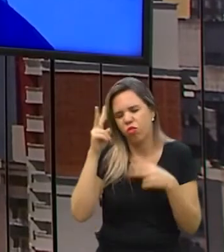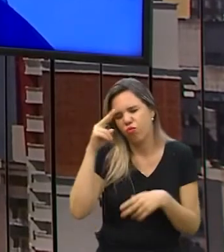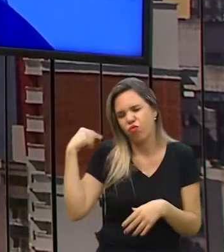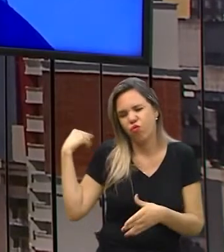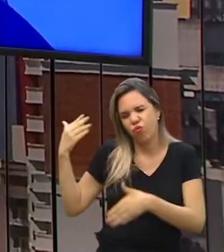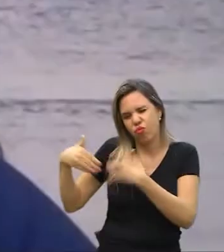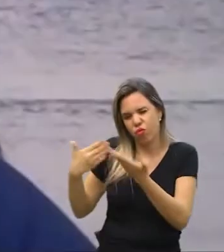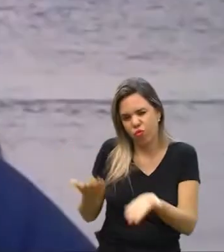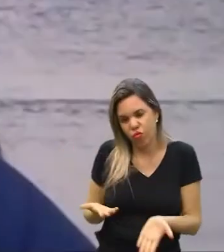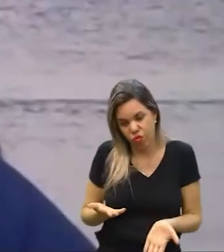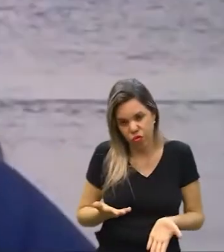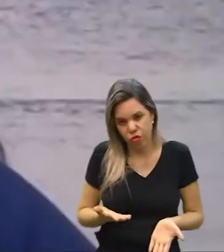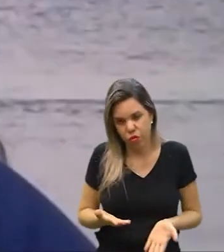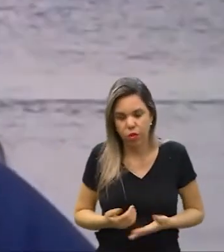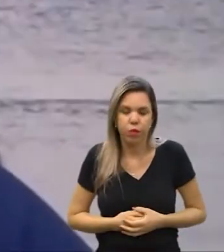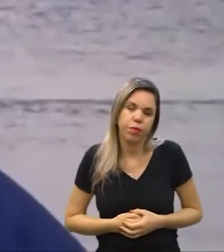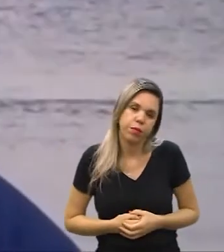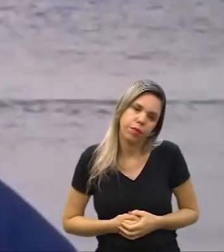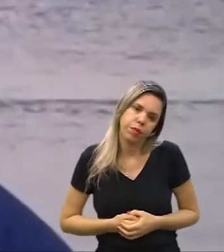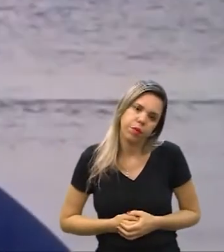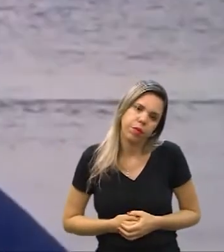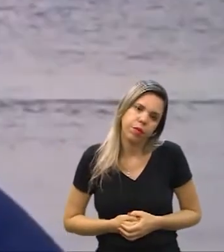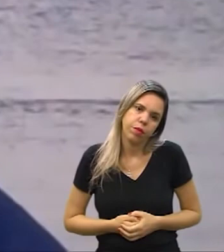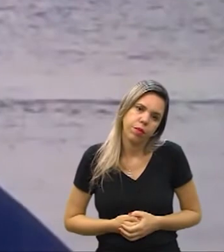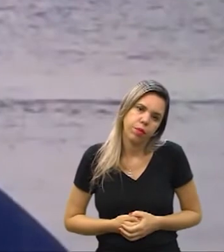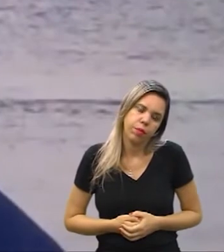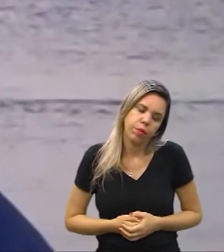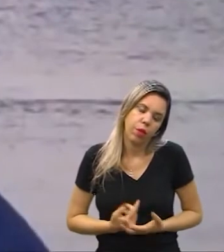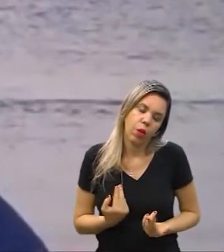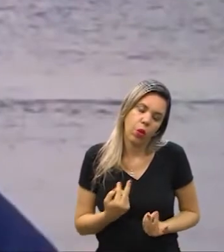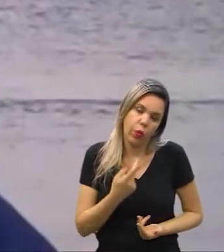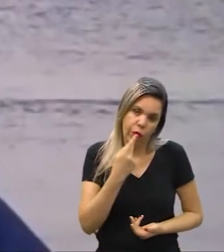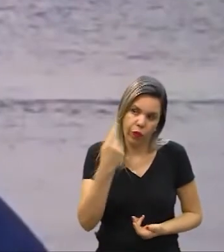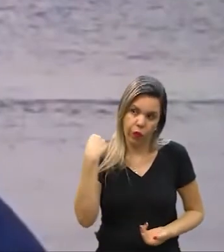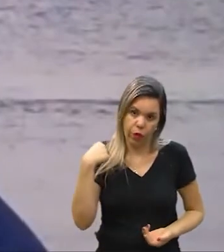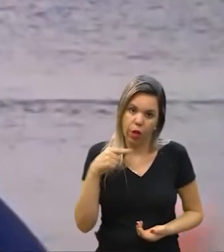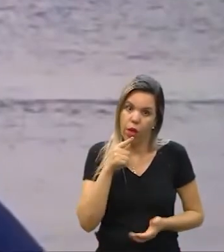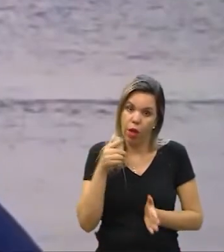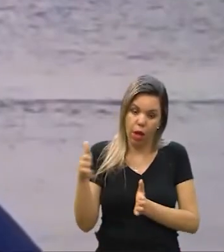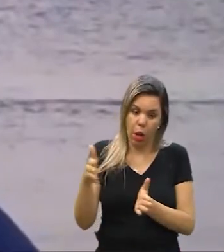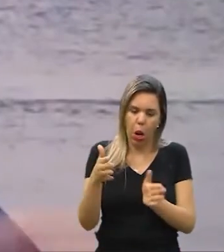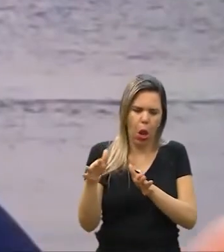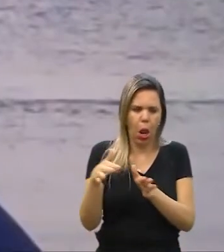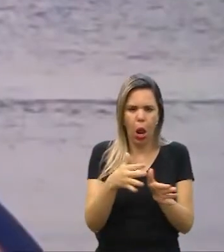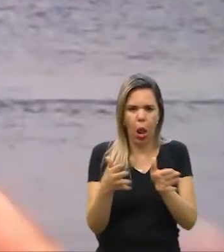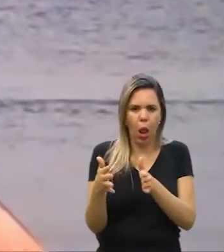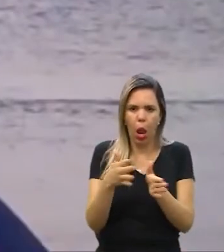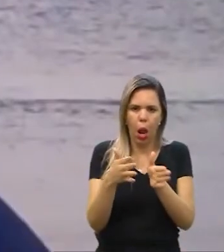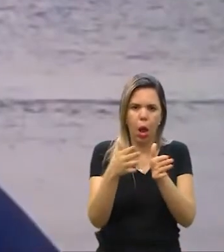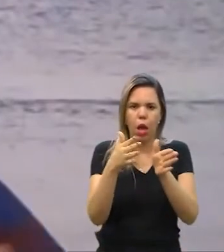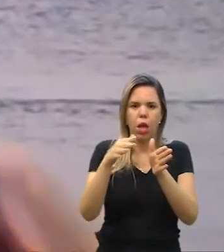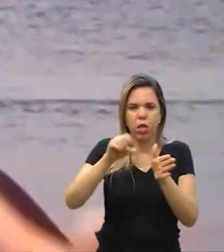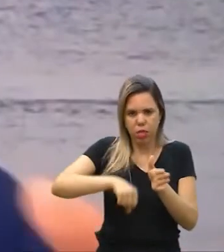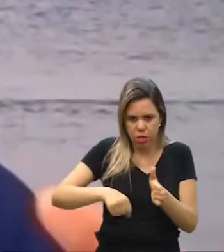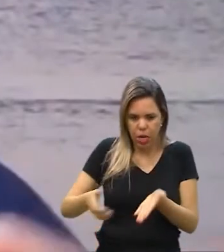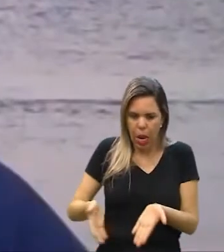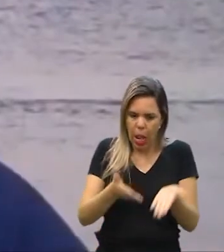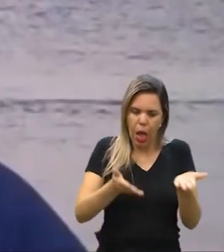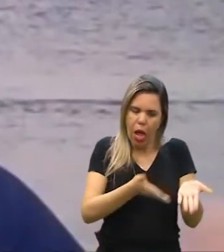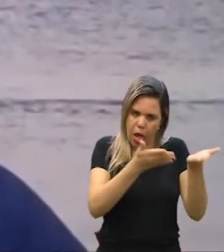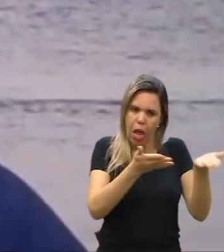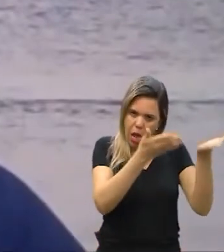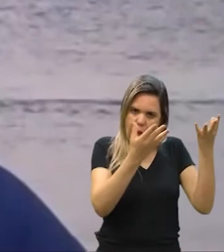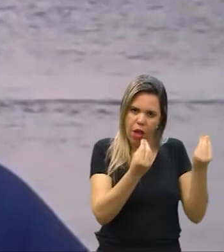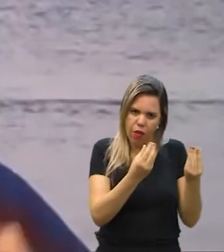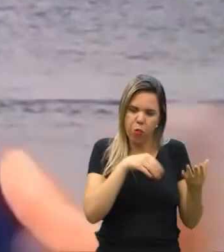historicamente falando? Olha, como eu falei, né, as correntes, elas carregam, sim, os